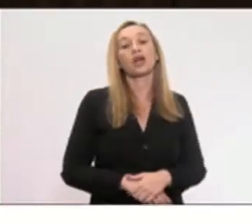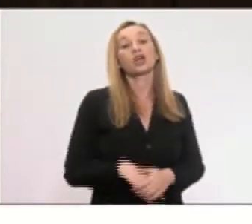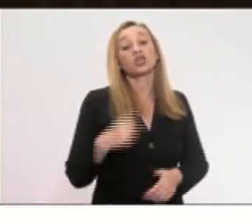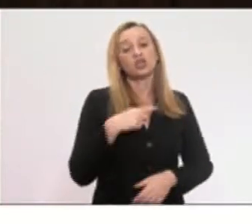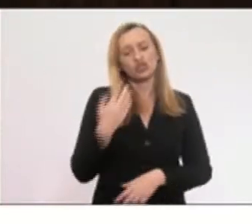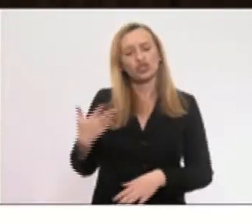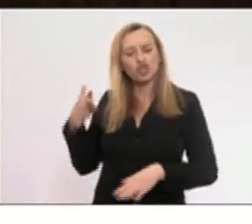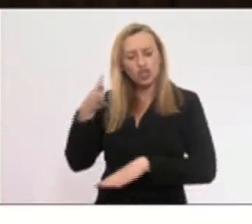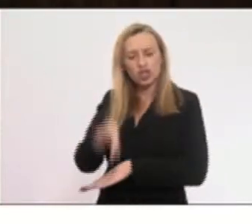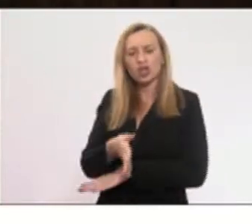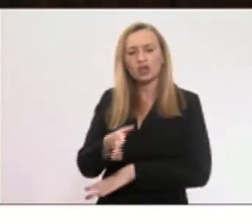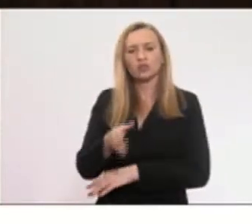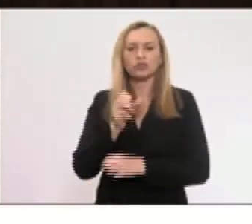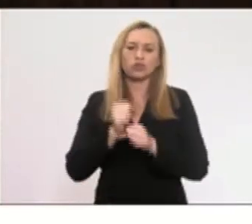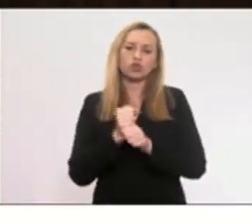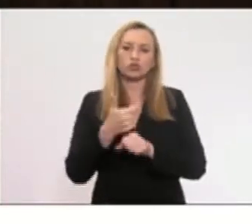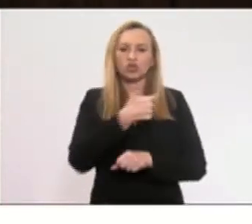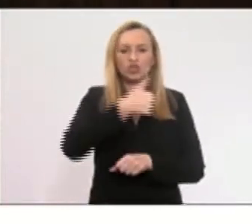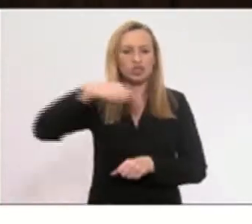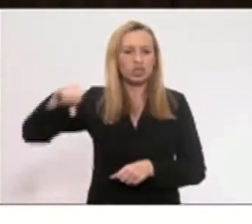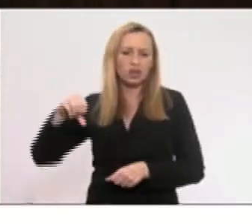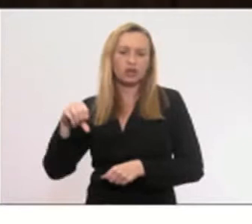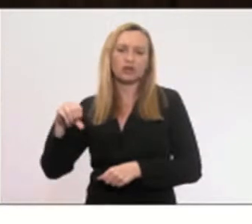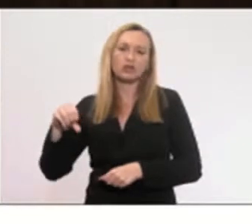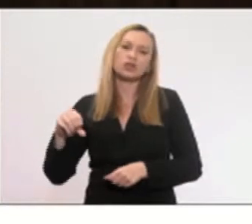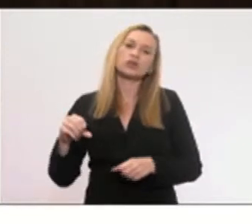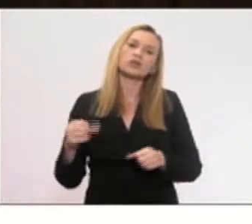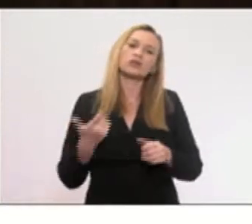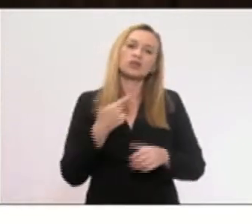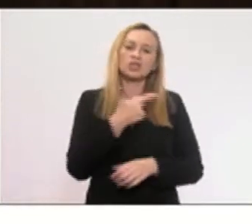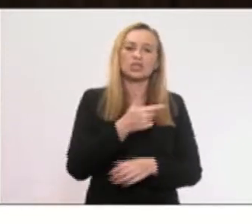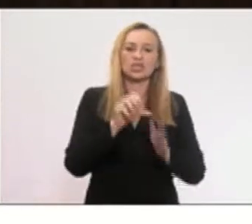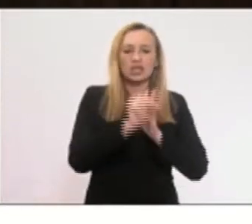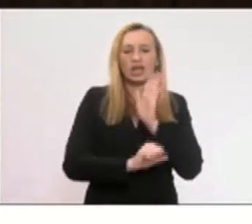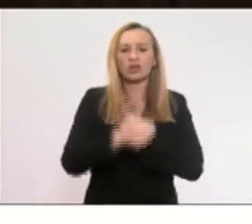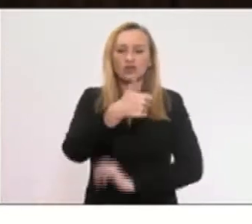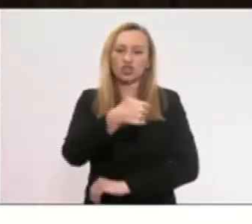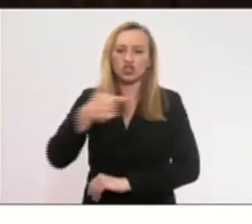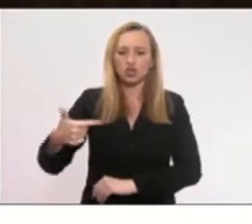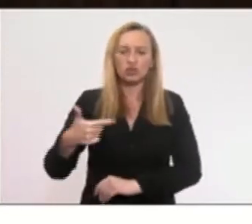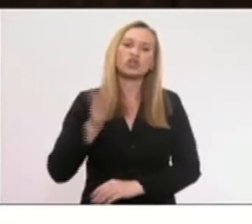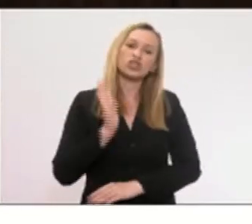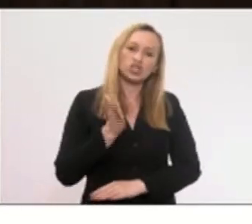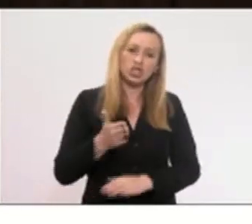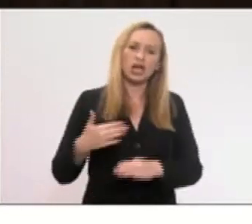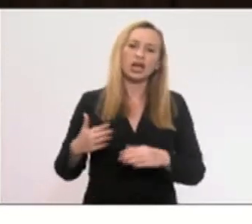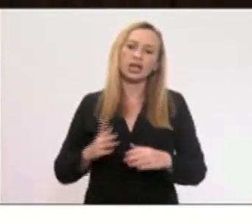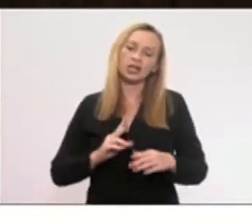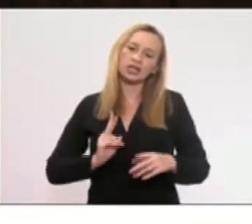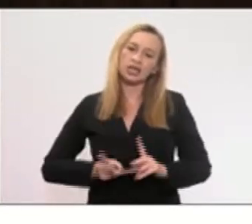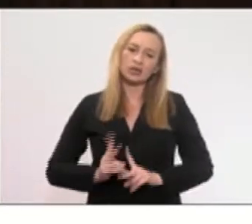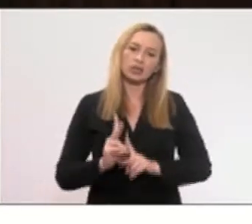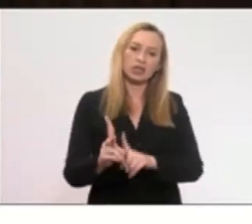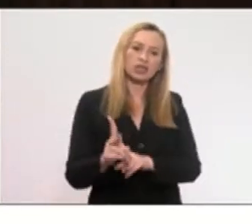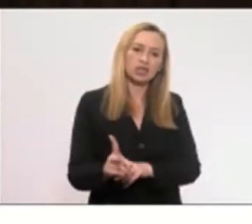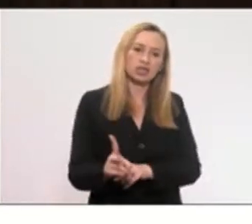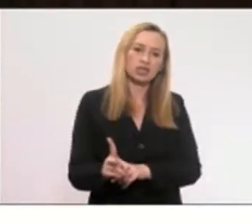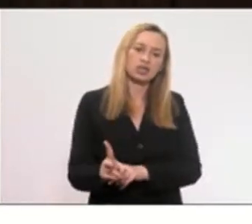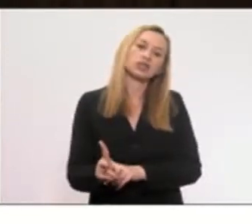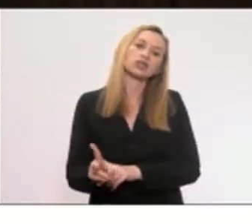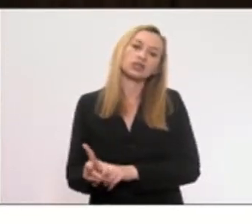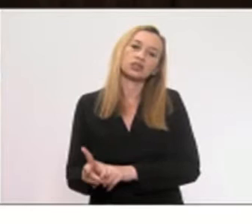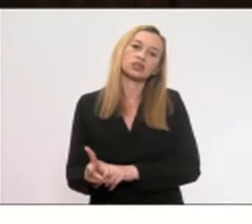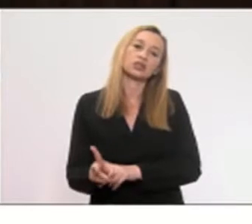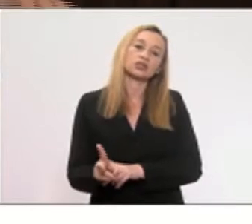Chegamos ao ano de 2019, em pleno século XXI, já caminhando para a segunda metade, segunda década do